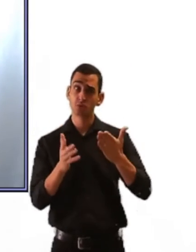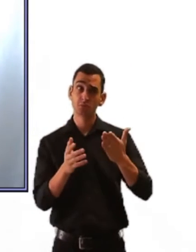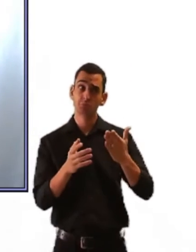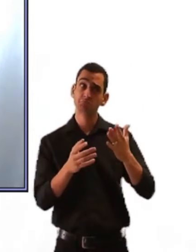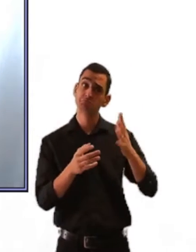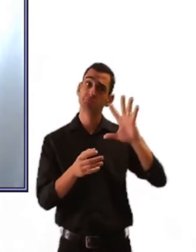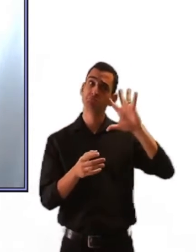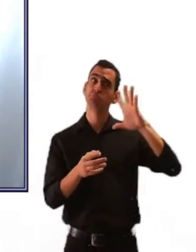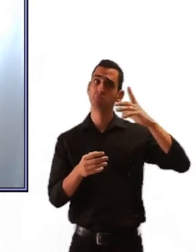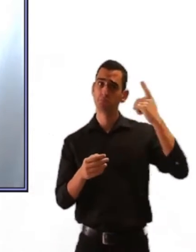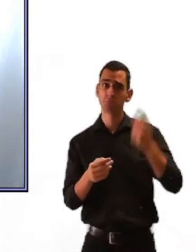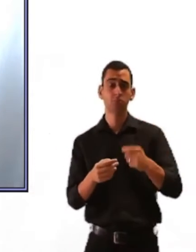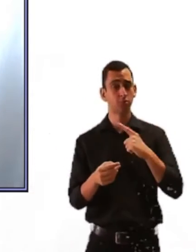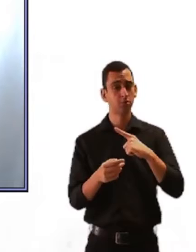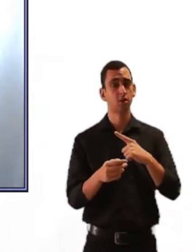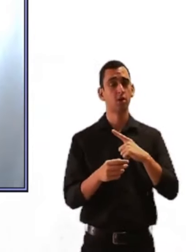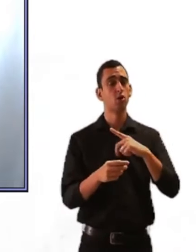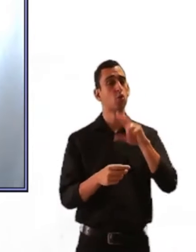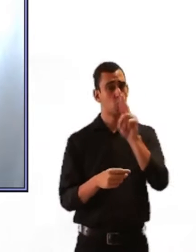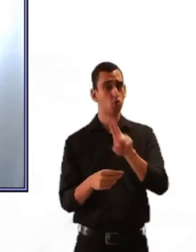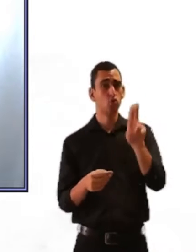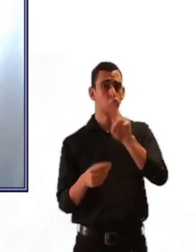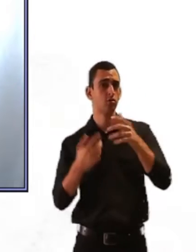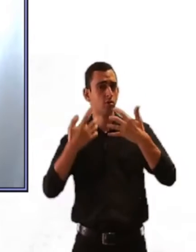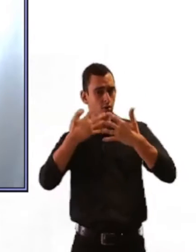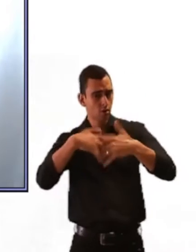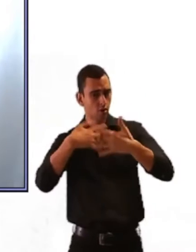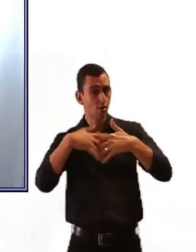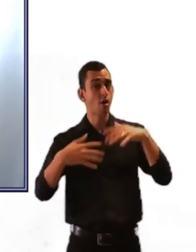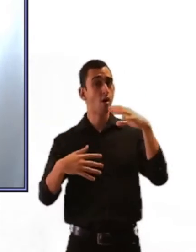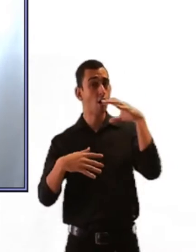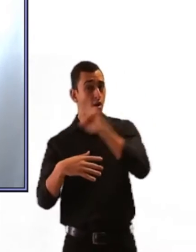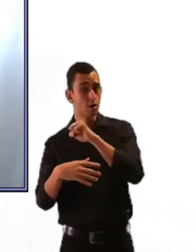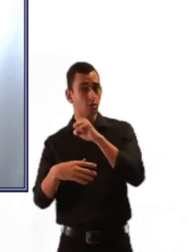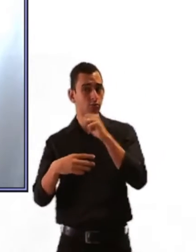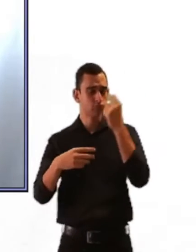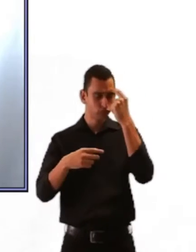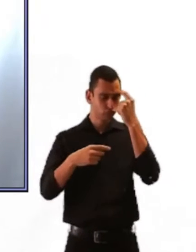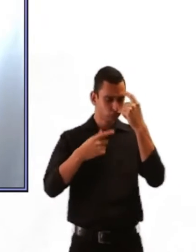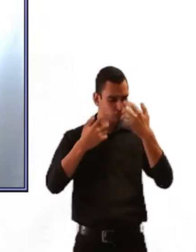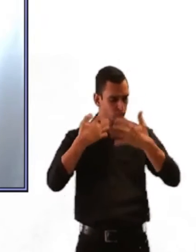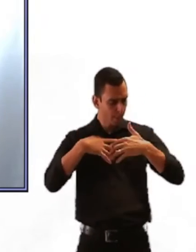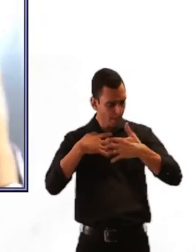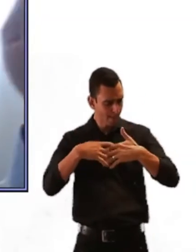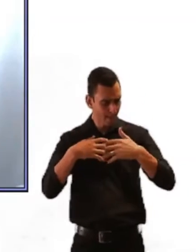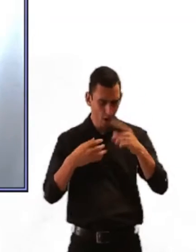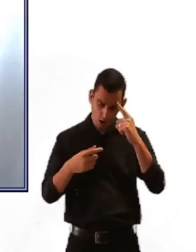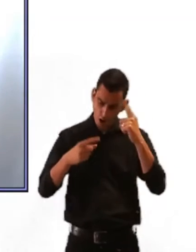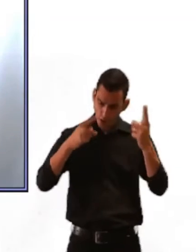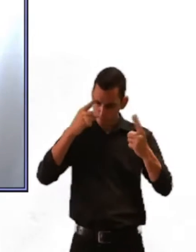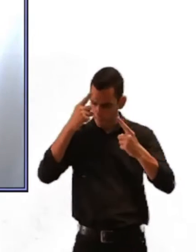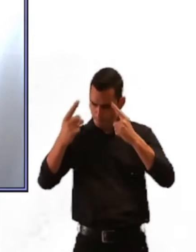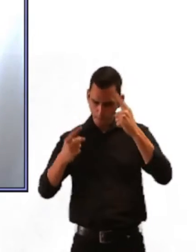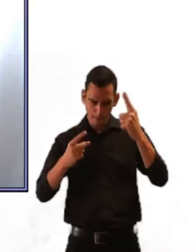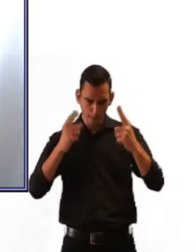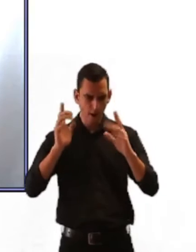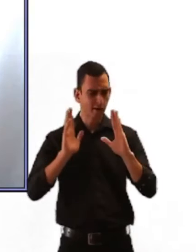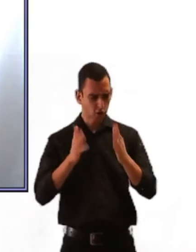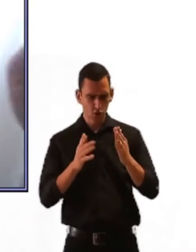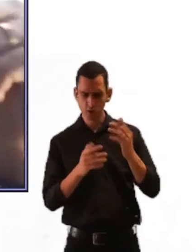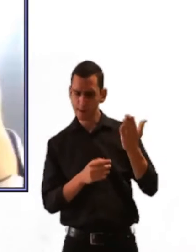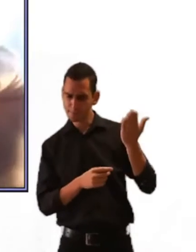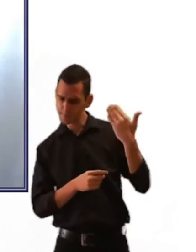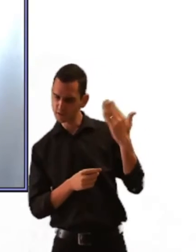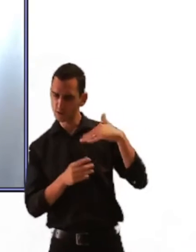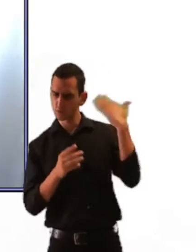se utiliza de atalhos mentais, né? Como que atalho mental? Pô, já lembrei aqui que eu já julguei um caso há um